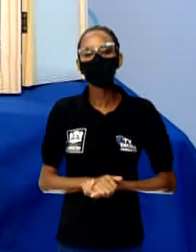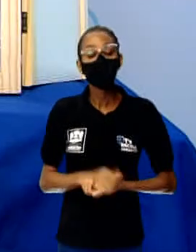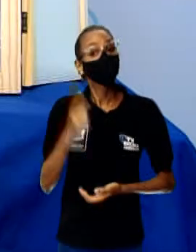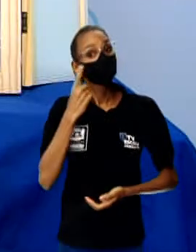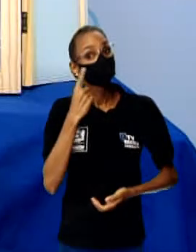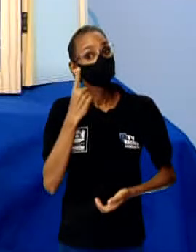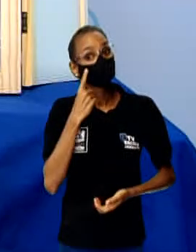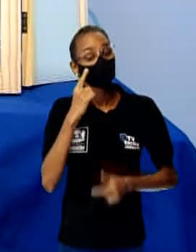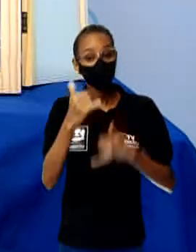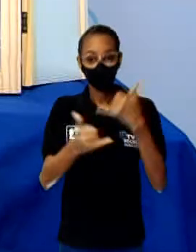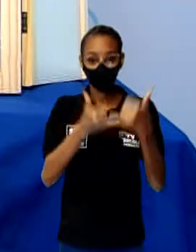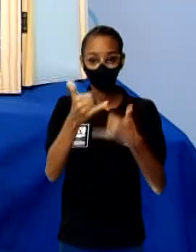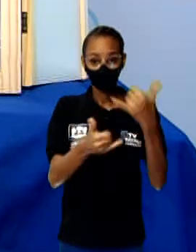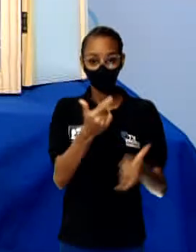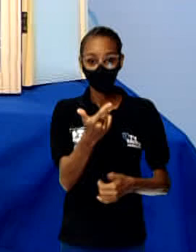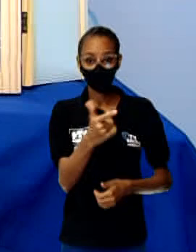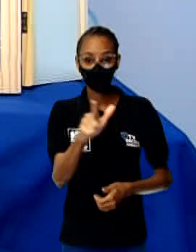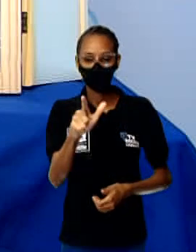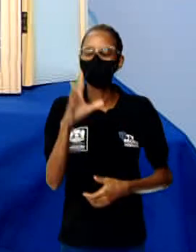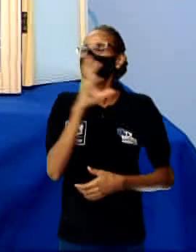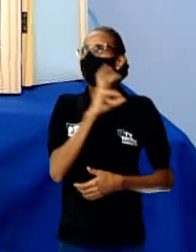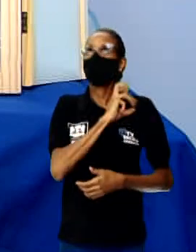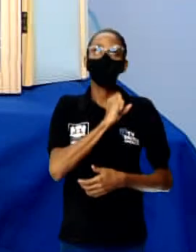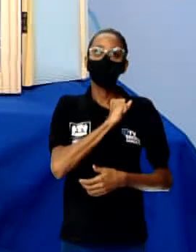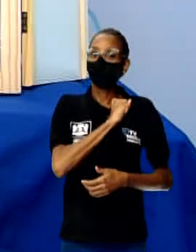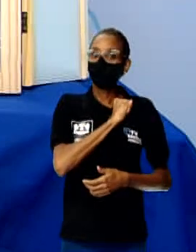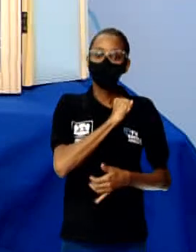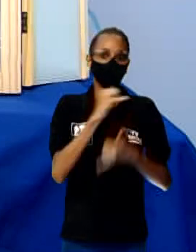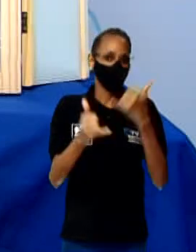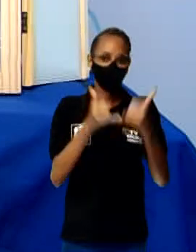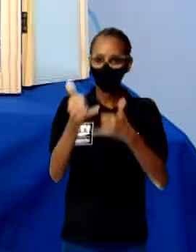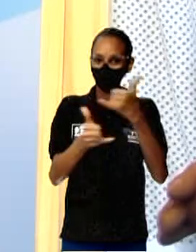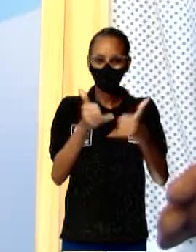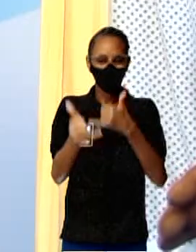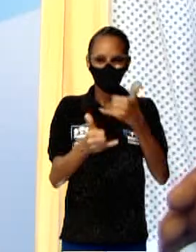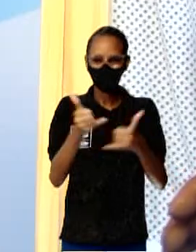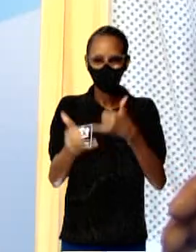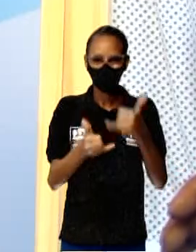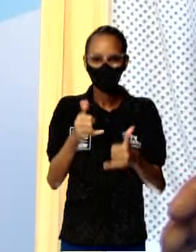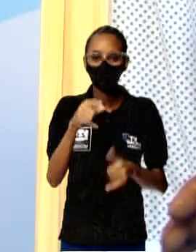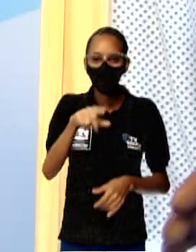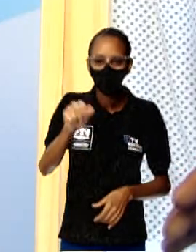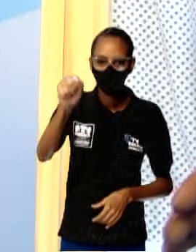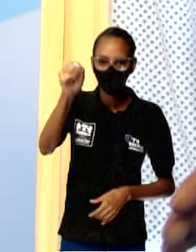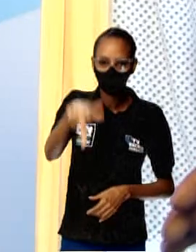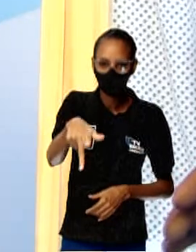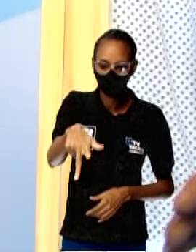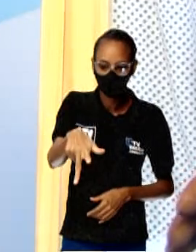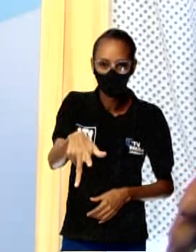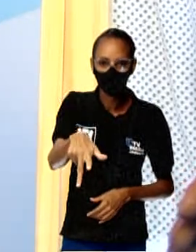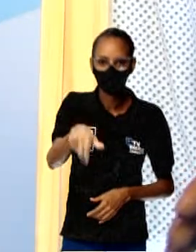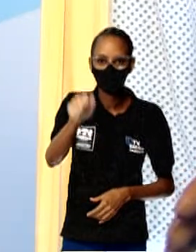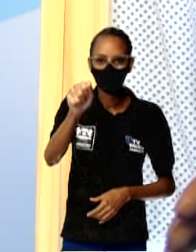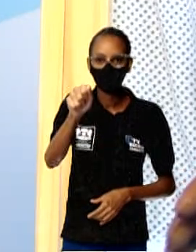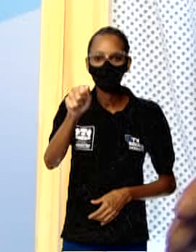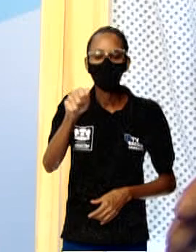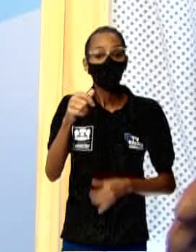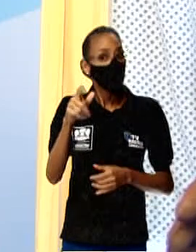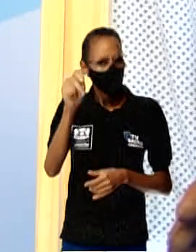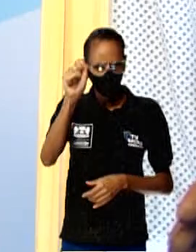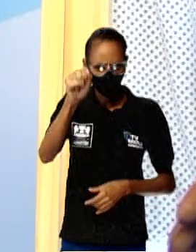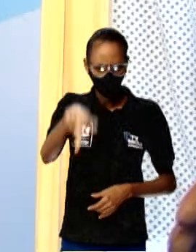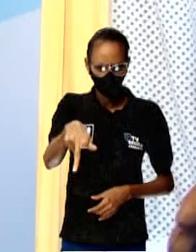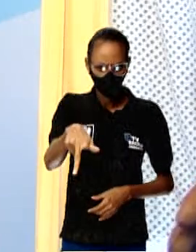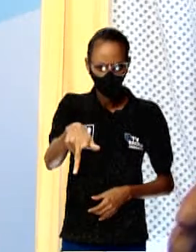próximo brinquedo eu amo amava brincar esse aqui é o ioiô que agora vou te mostrar o